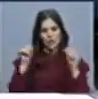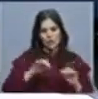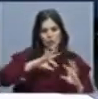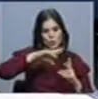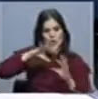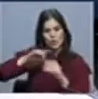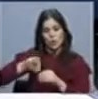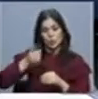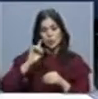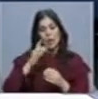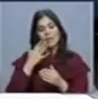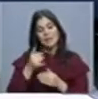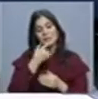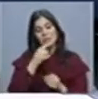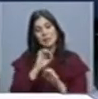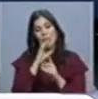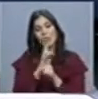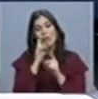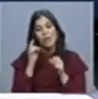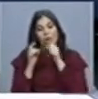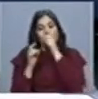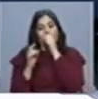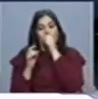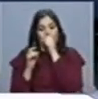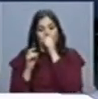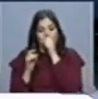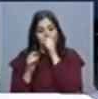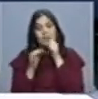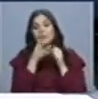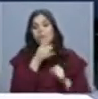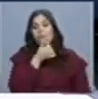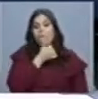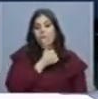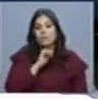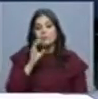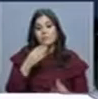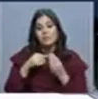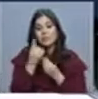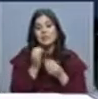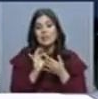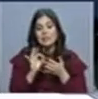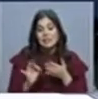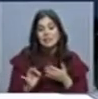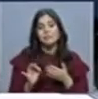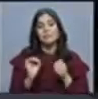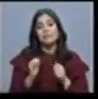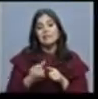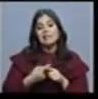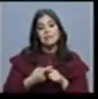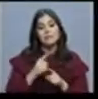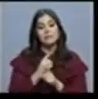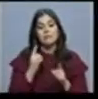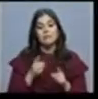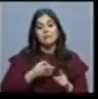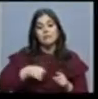perceber porquê, graças à sua órbita. E, para além da cor avermelhada, há aqui um outro pormenor muito interessante. É que nós já